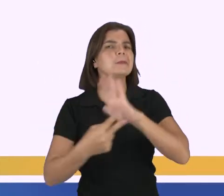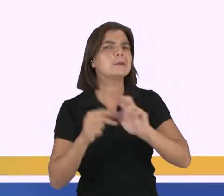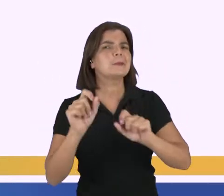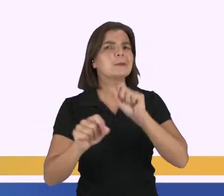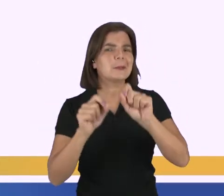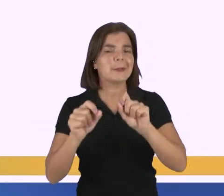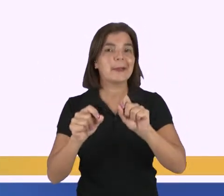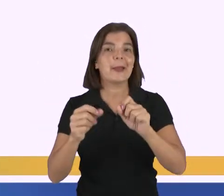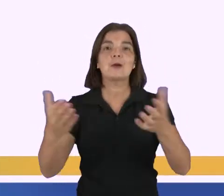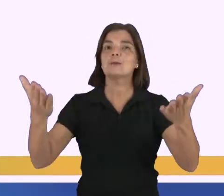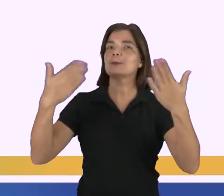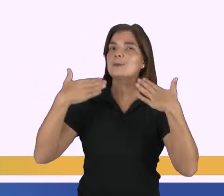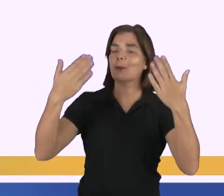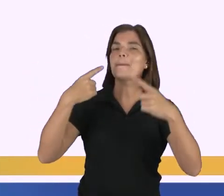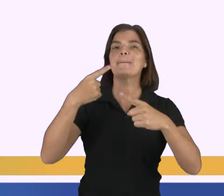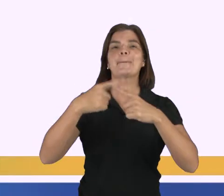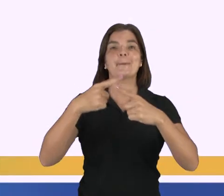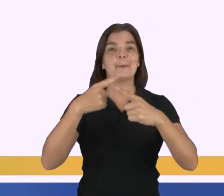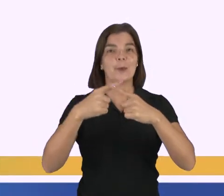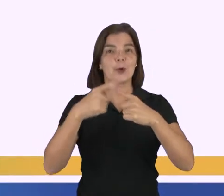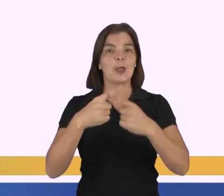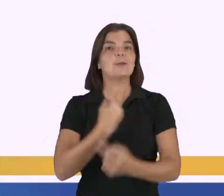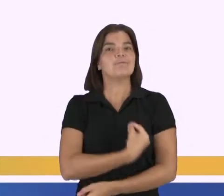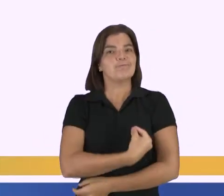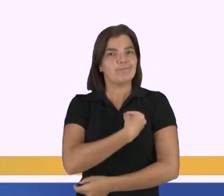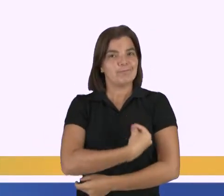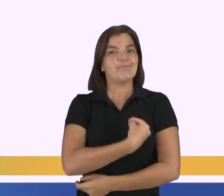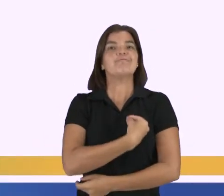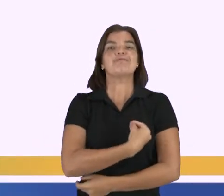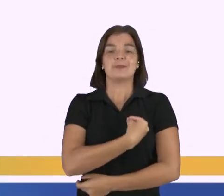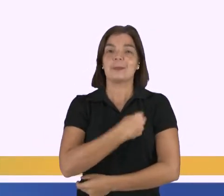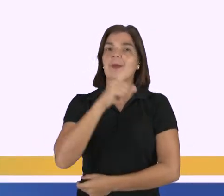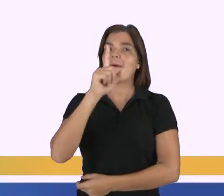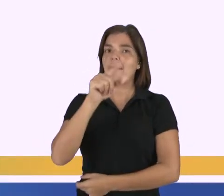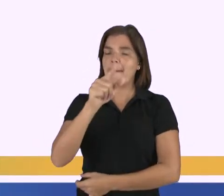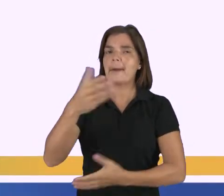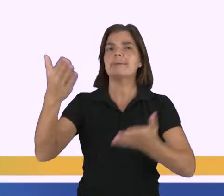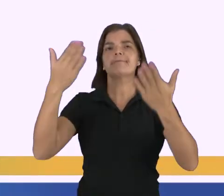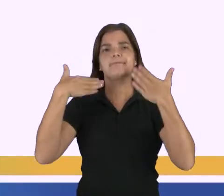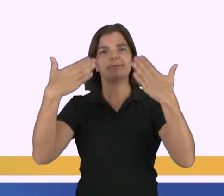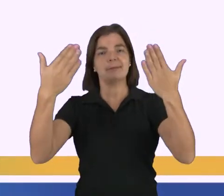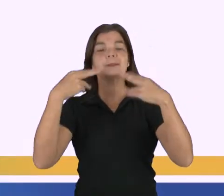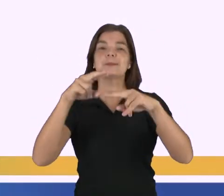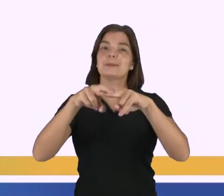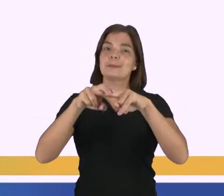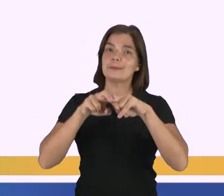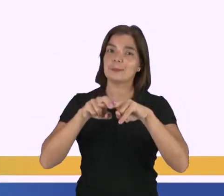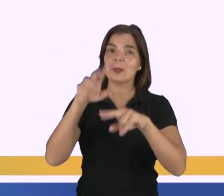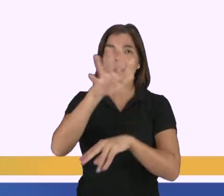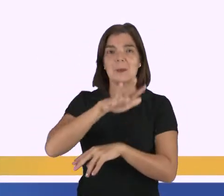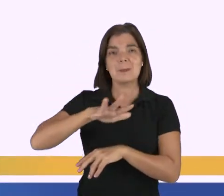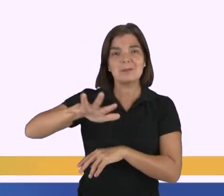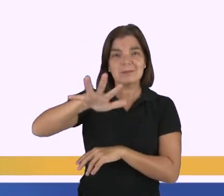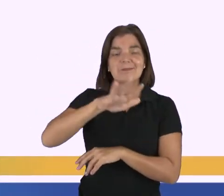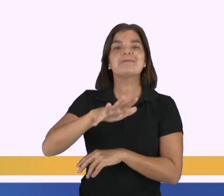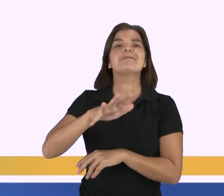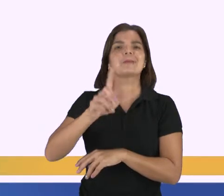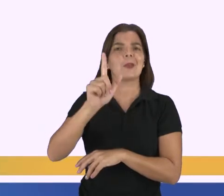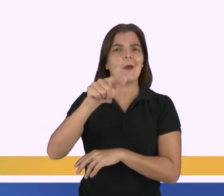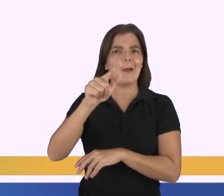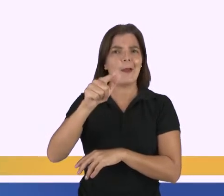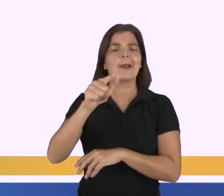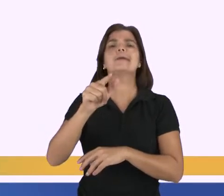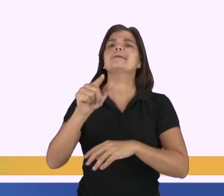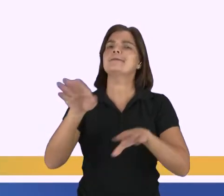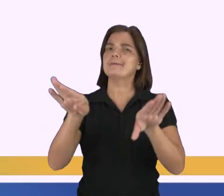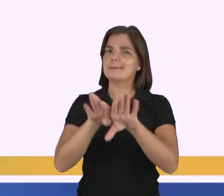é exatamente tropical porque a zona em que estamos inseridos é a zona tropical e, portanto, a maior parte dele é cortado